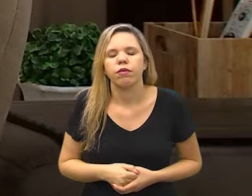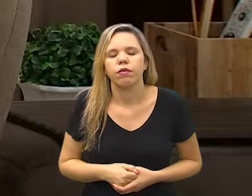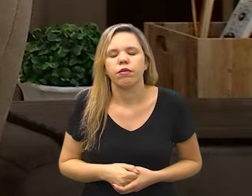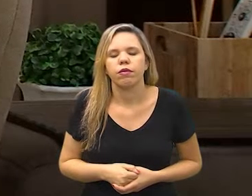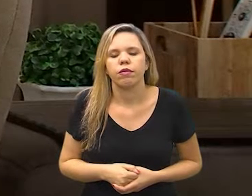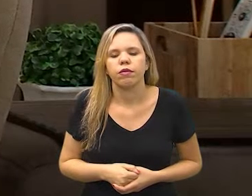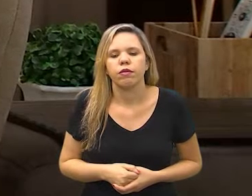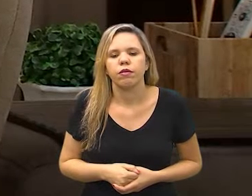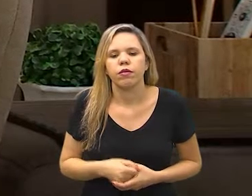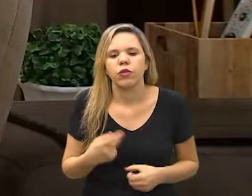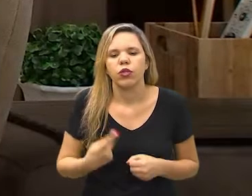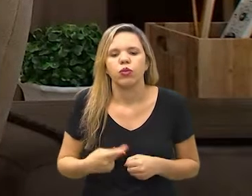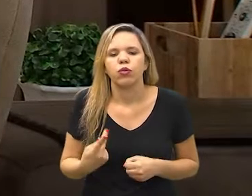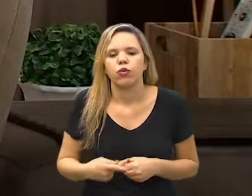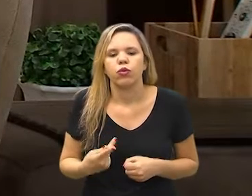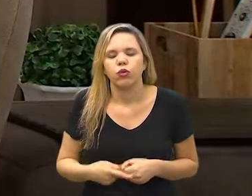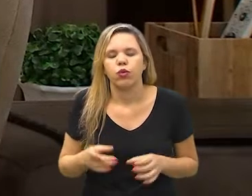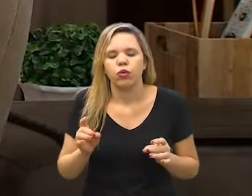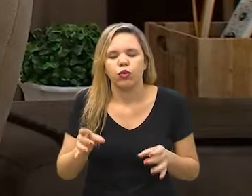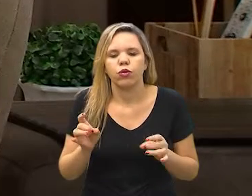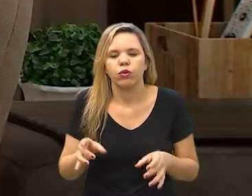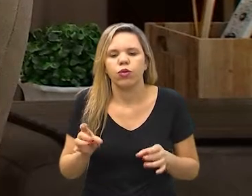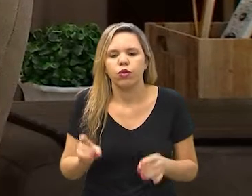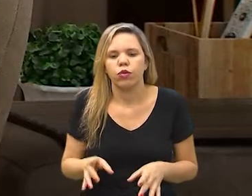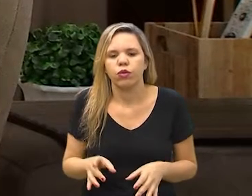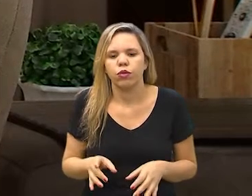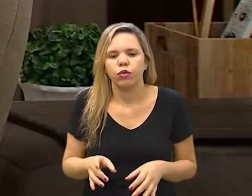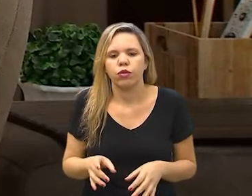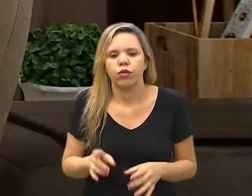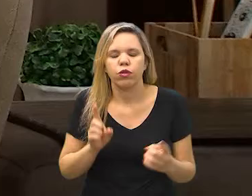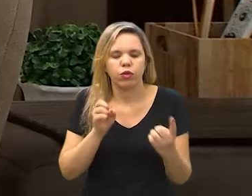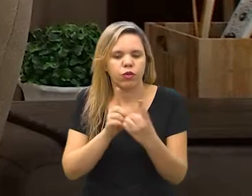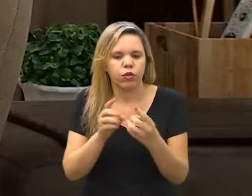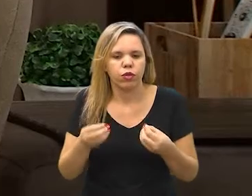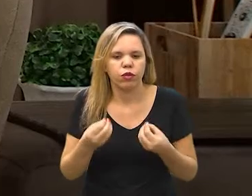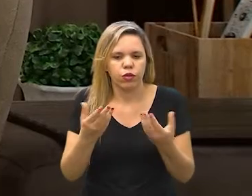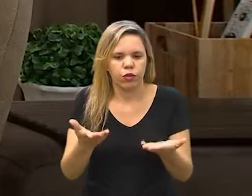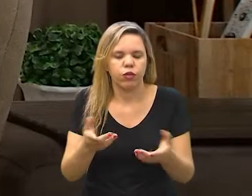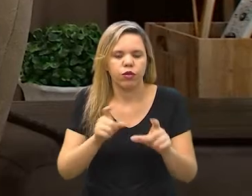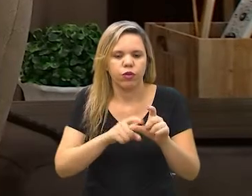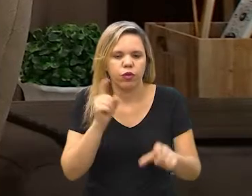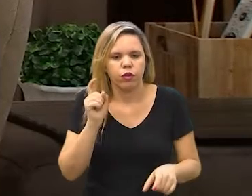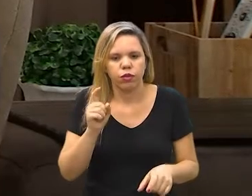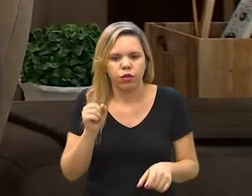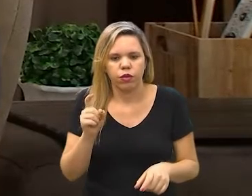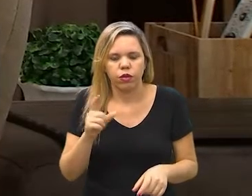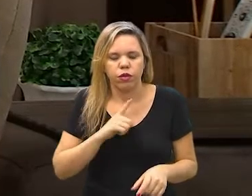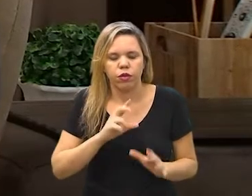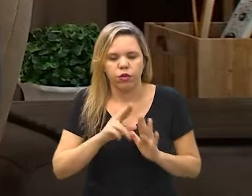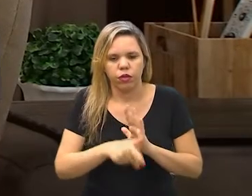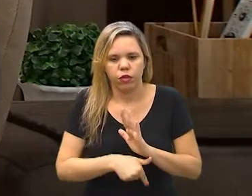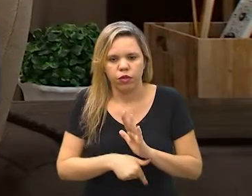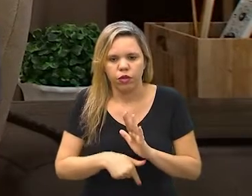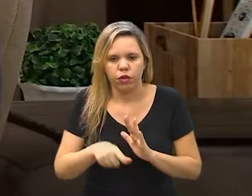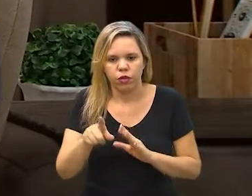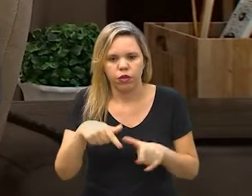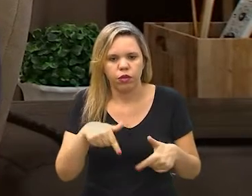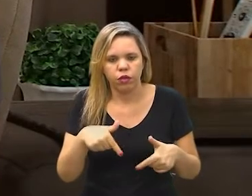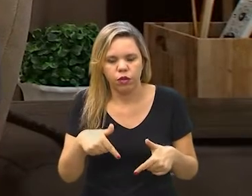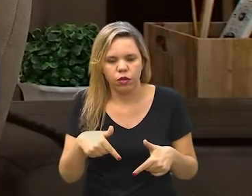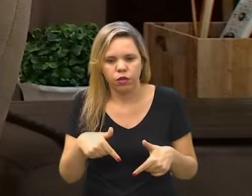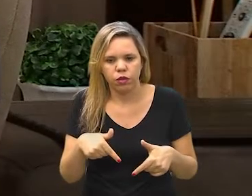precificar aquele produto que ela está vendendo ou o serviço que ela está oferecendo como autônoma? Bom, existem várias formas de você